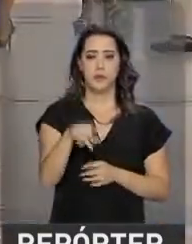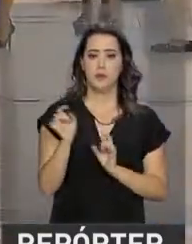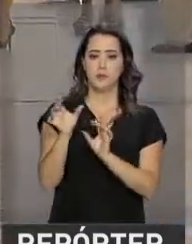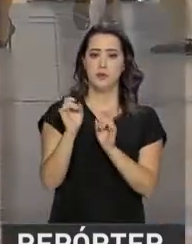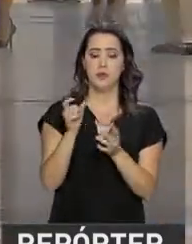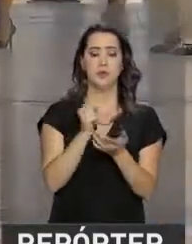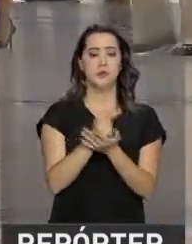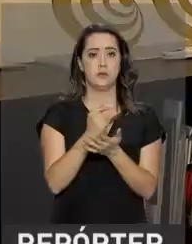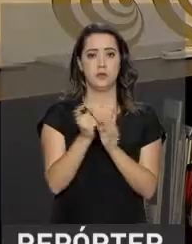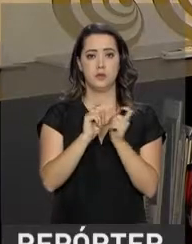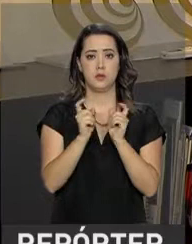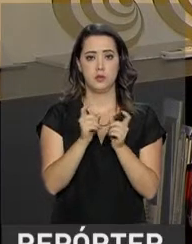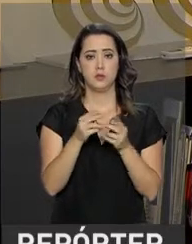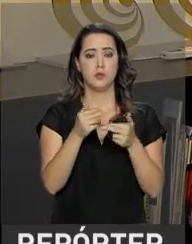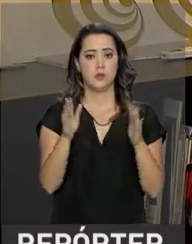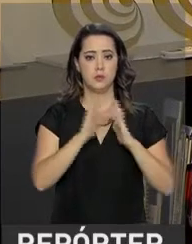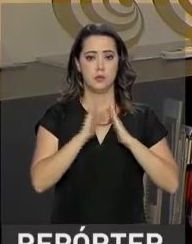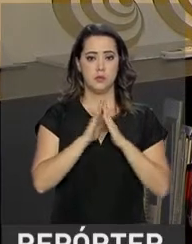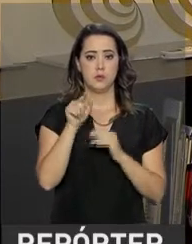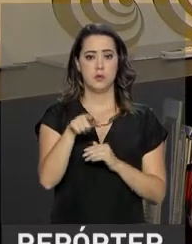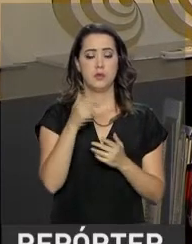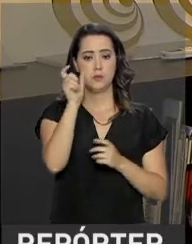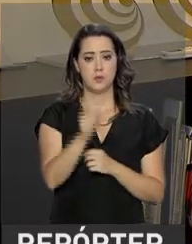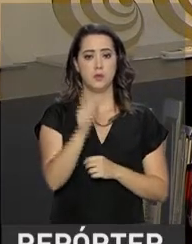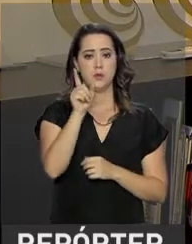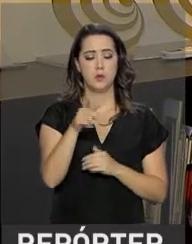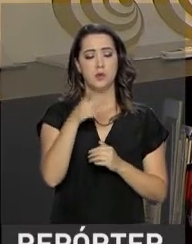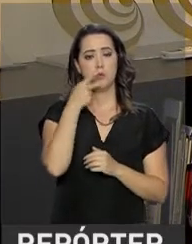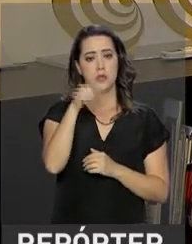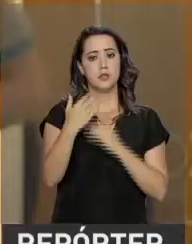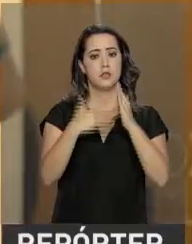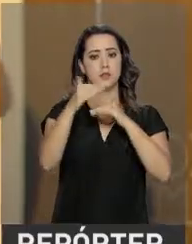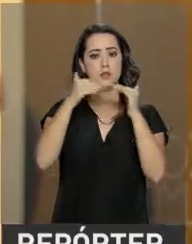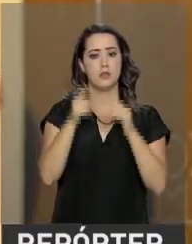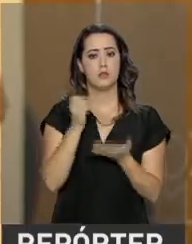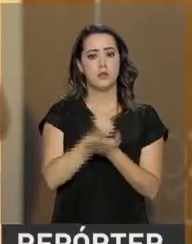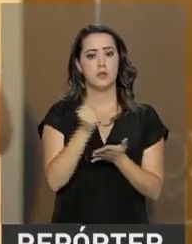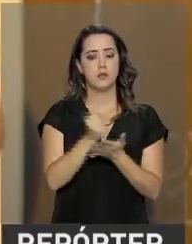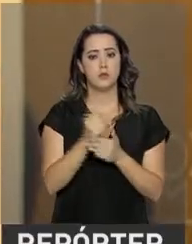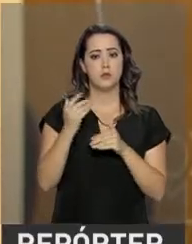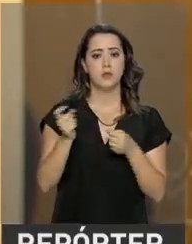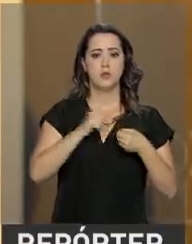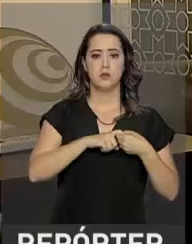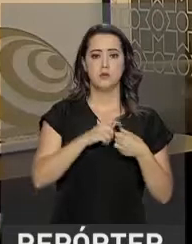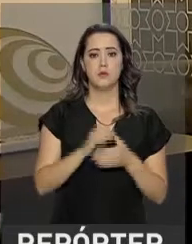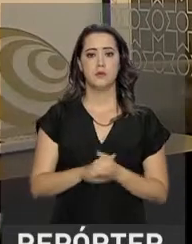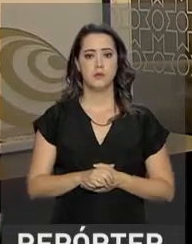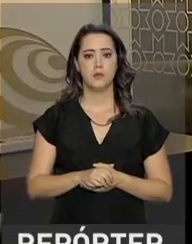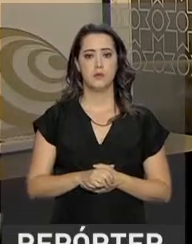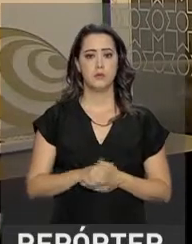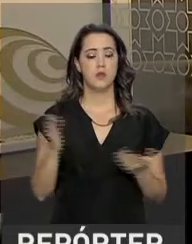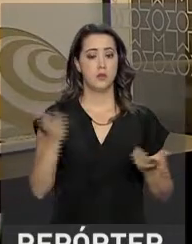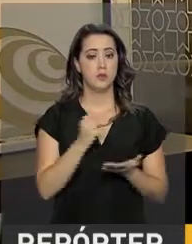comércio e administração de imóveis. Esse dono de imobiliária diz que a empresa está crescendo e, com isso, as contratações estão voltando.